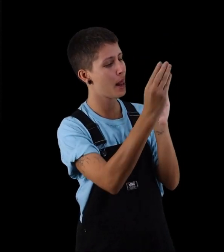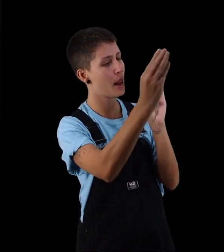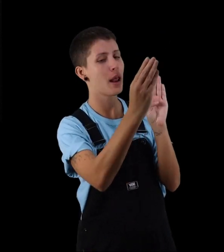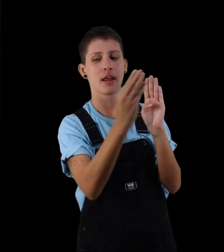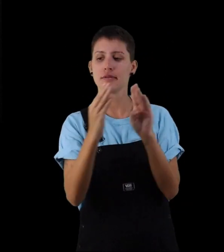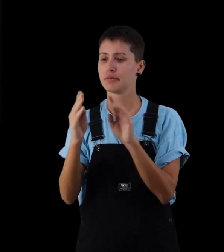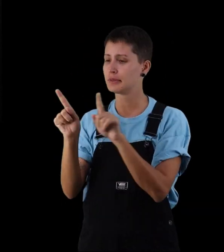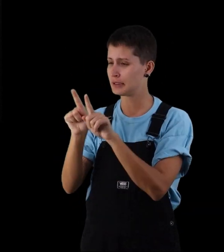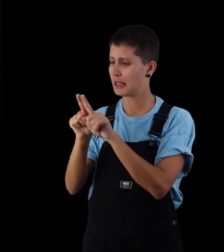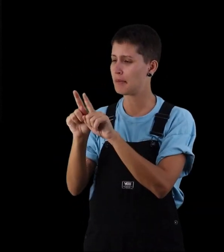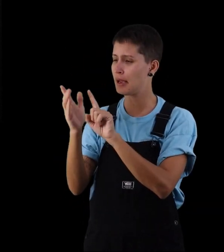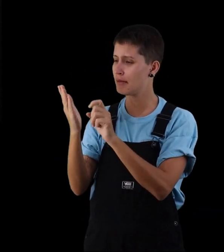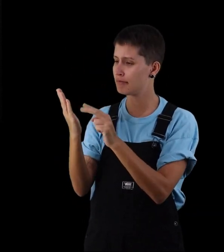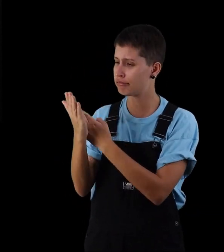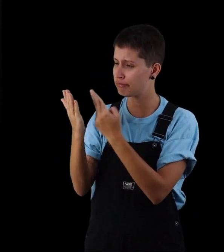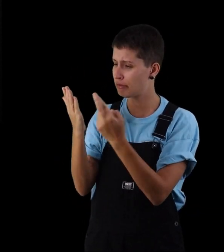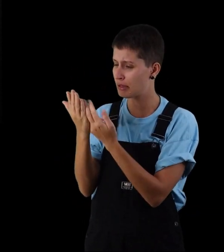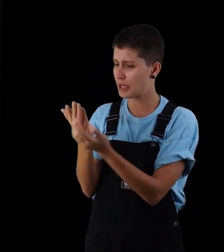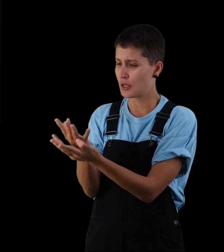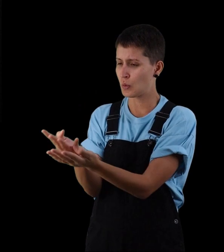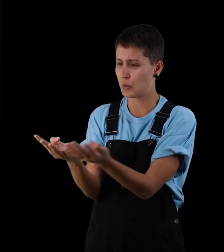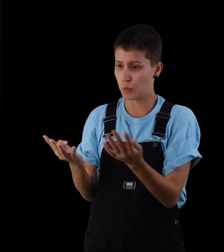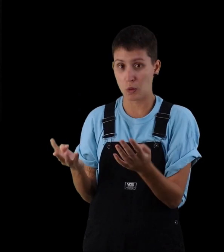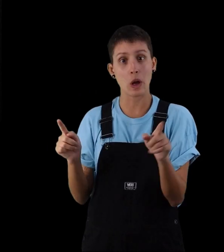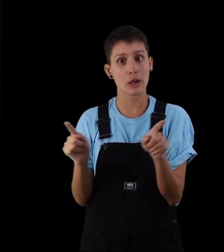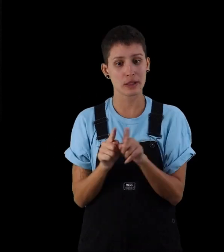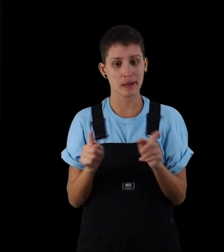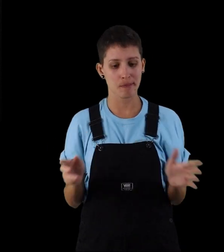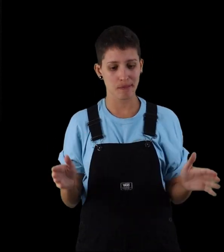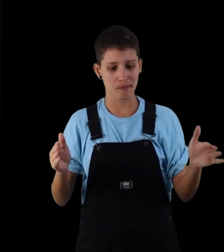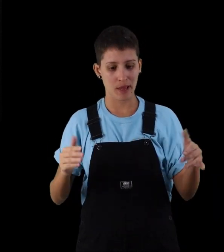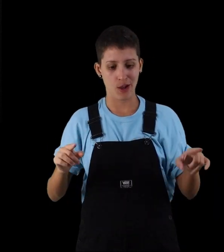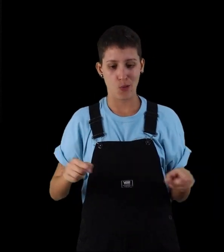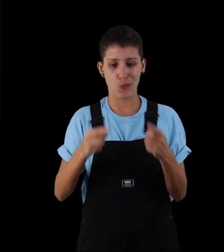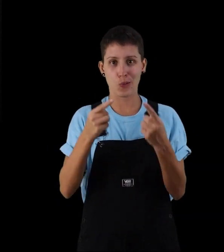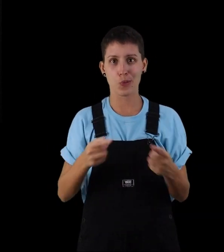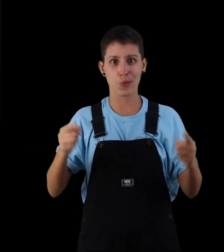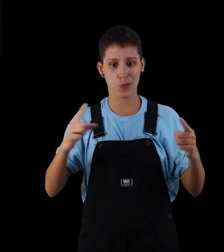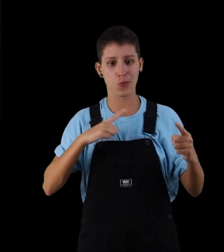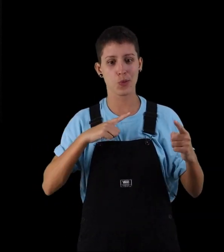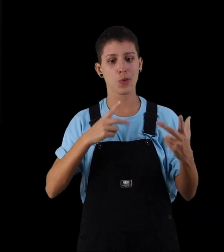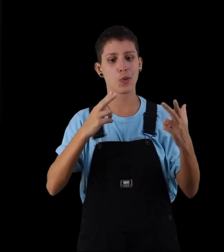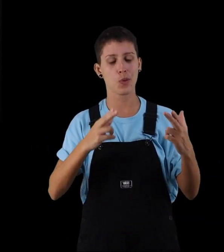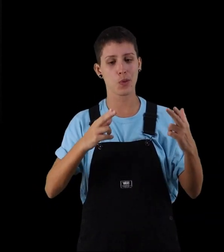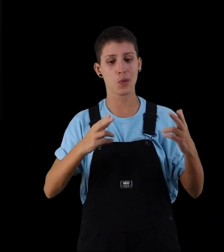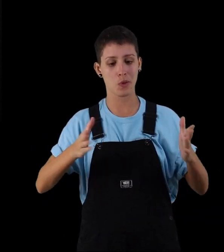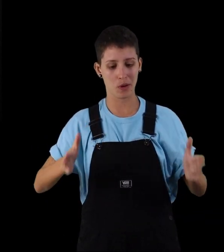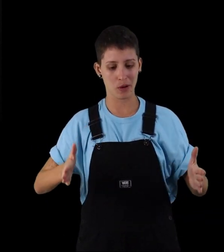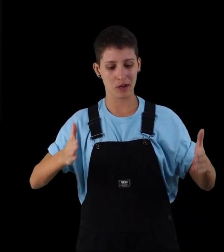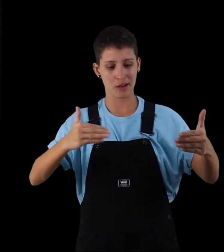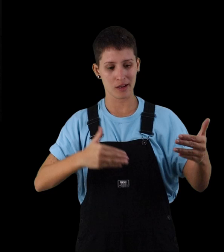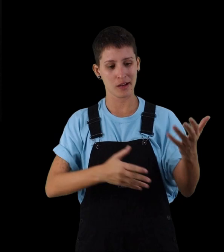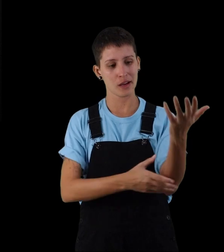que produzia música era a grande sensação. Ele tinha uma orelha enorme e